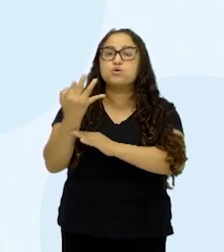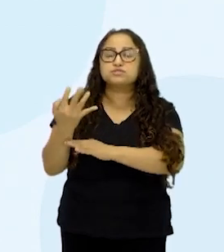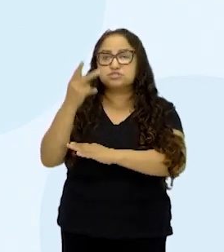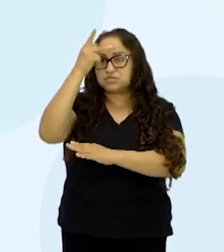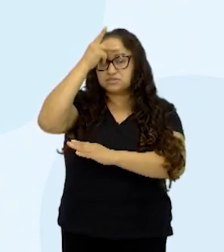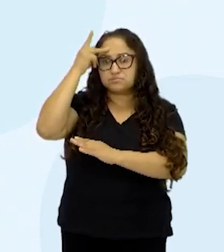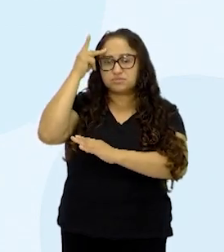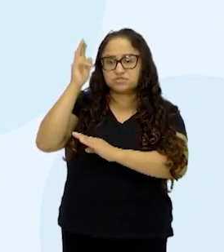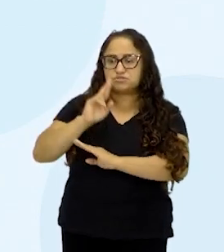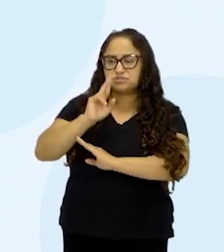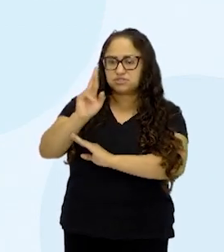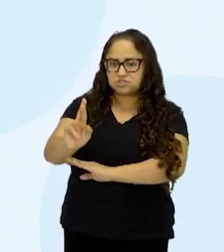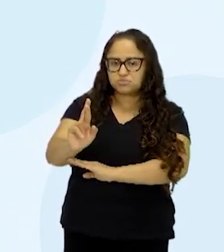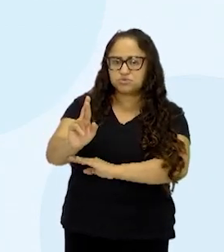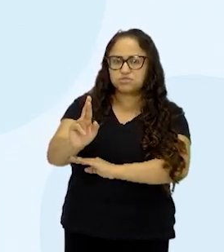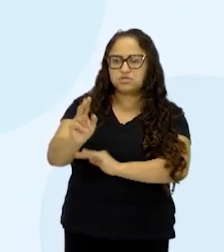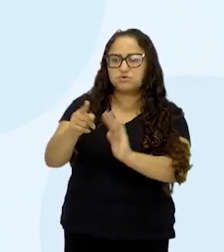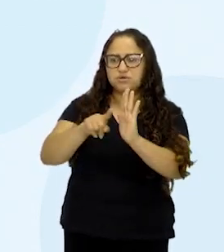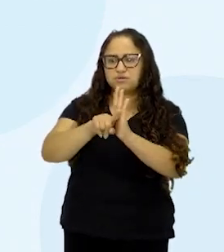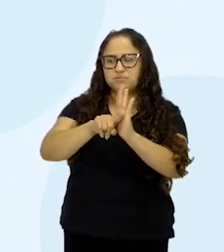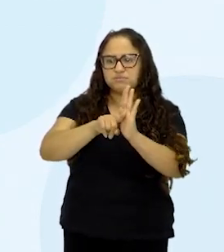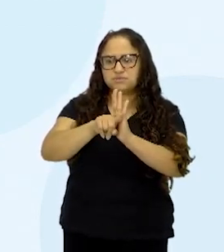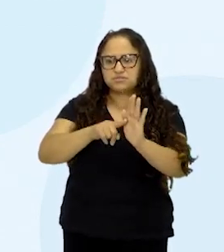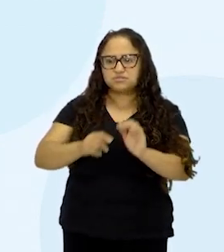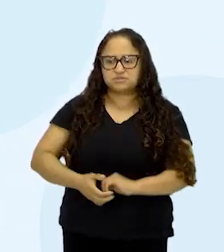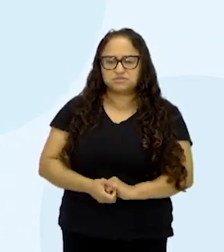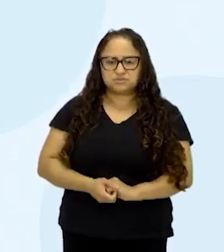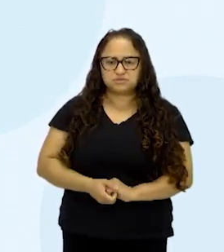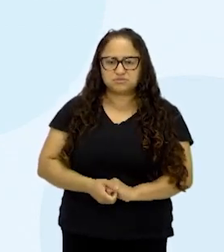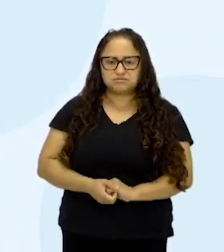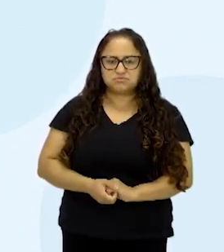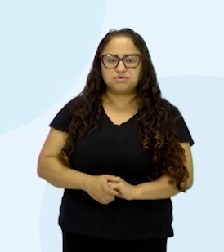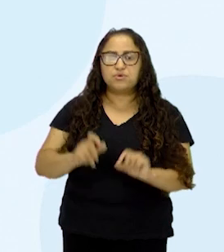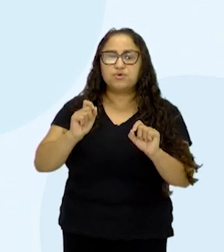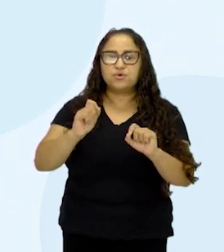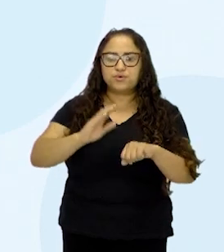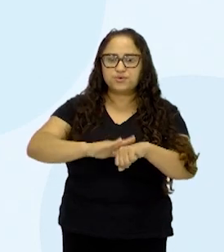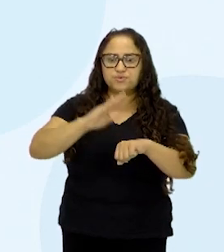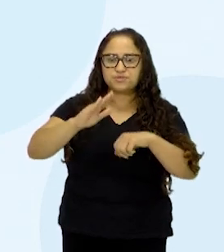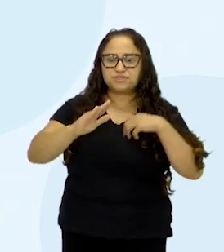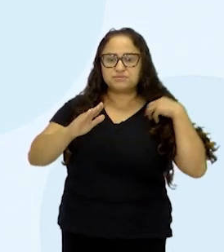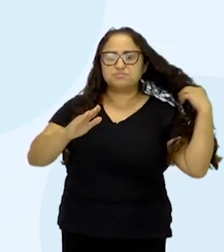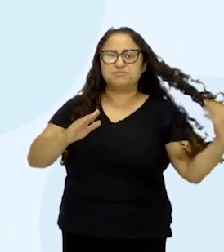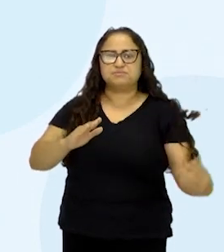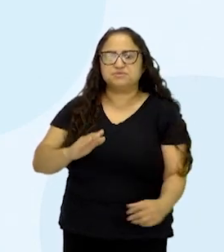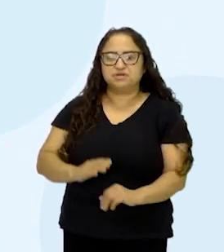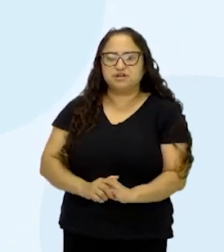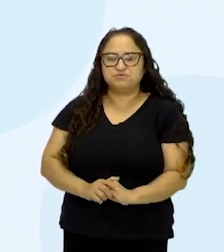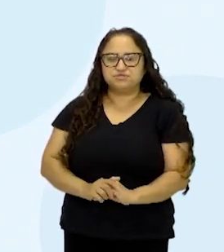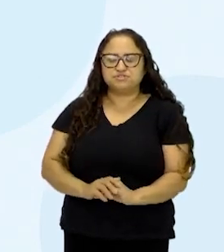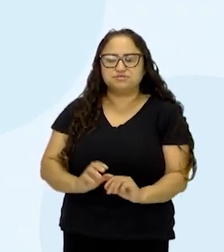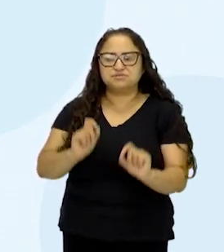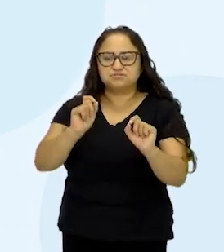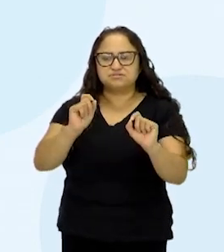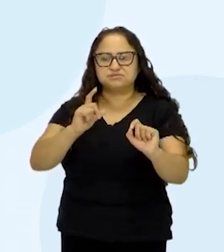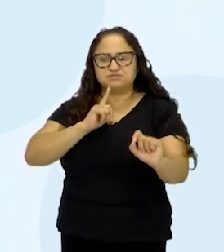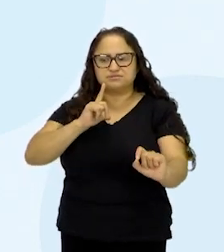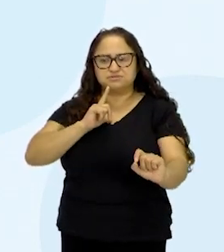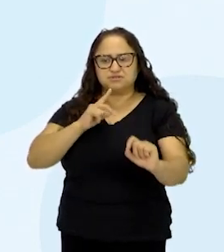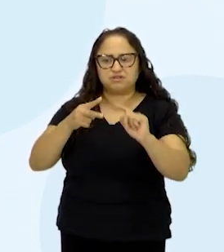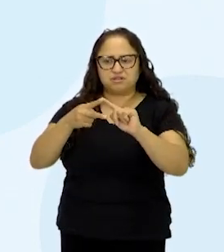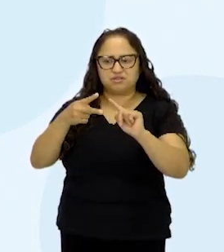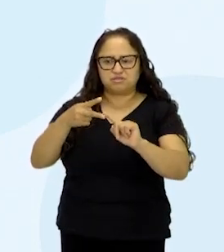que responderam a essa opção. Então, vemos que o que mais responderam é que as pessoas leem de um a dois livros. E como